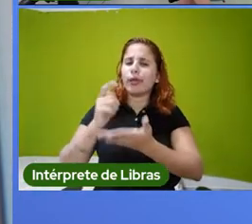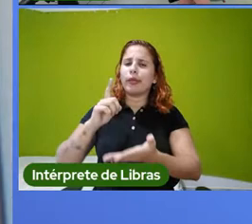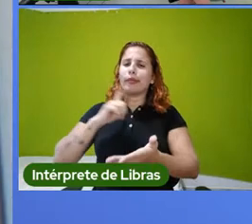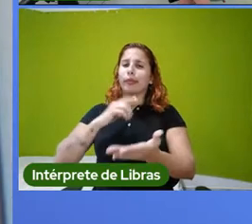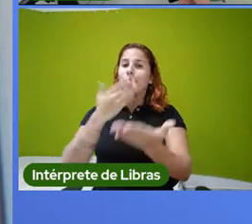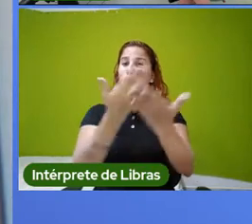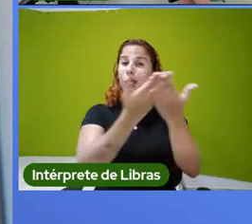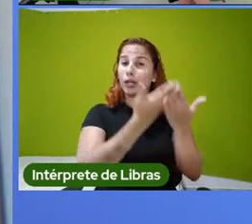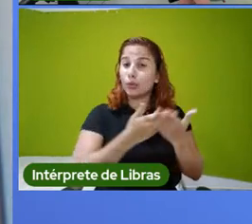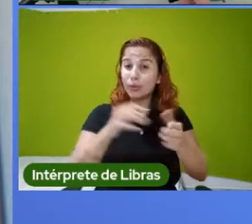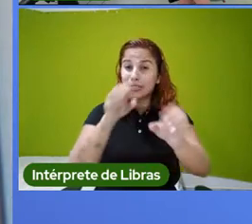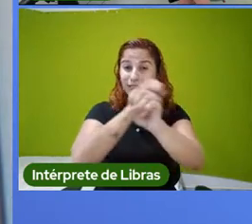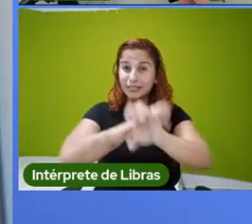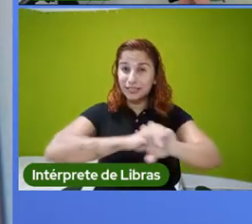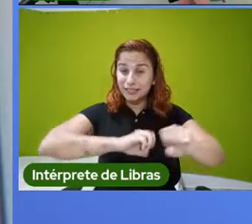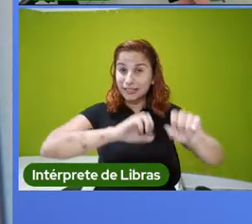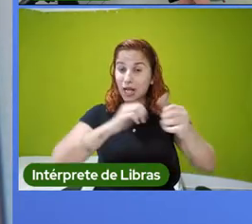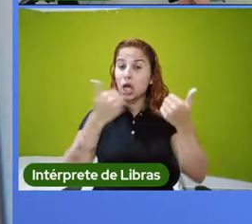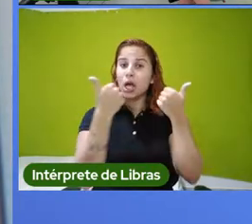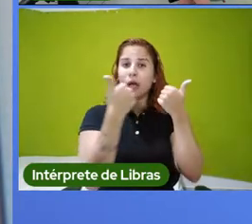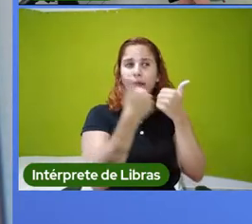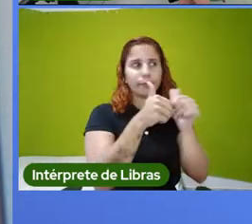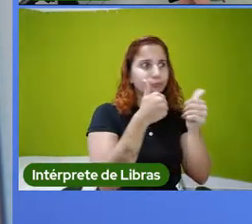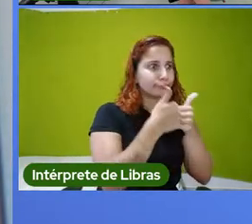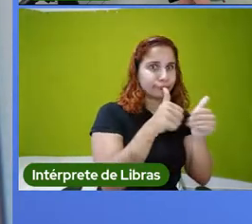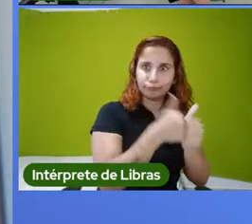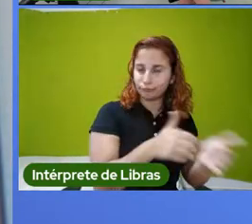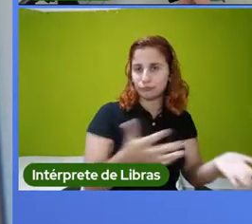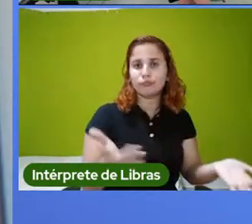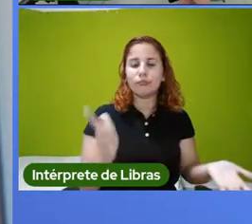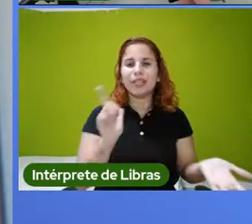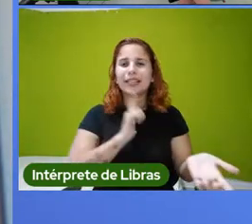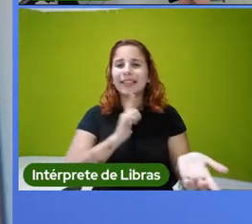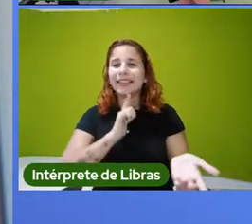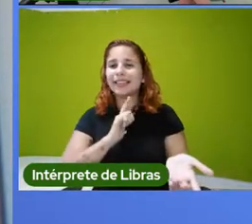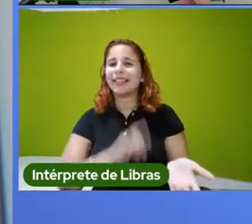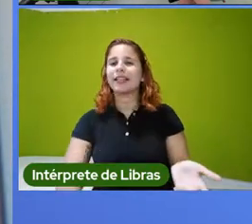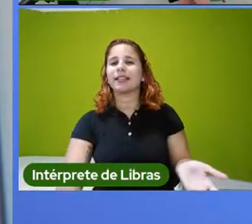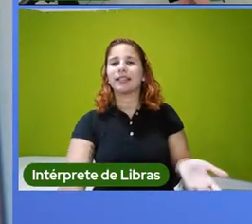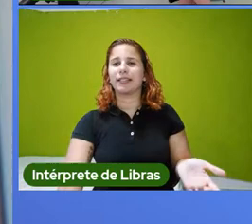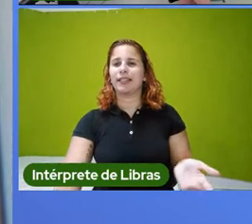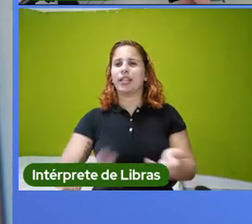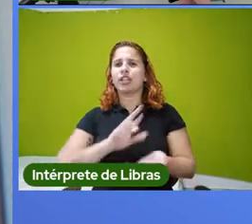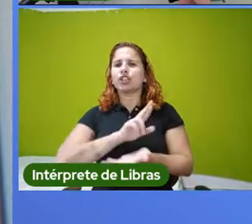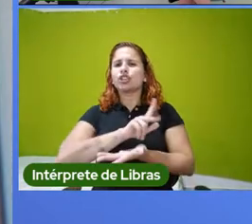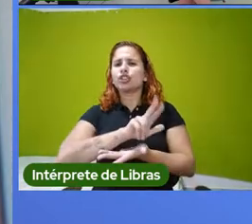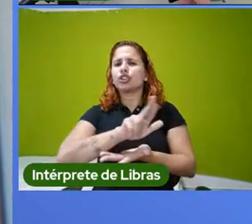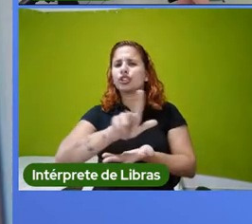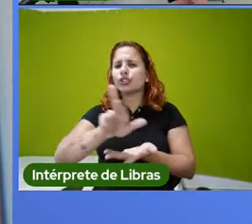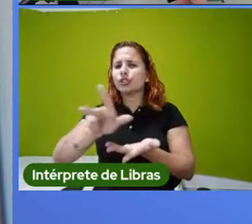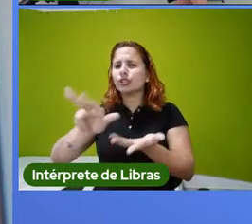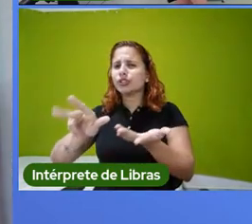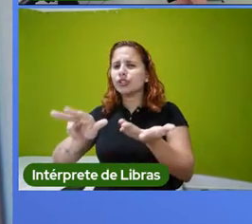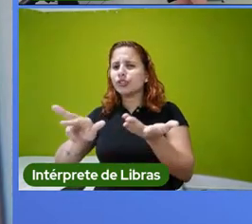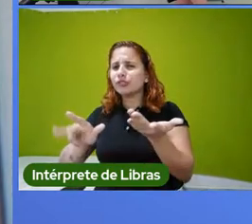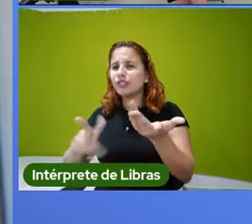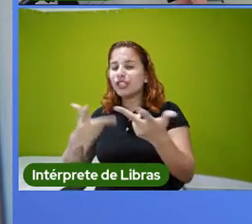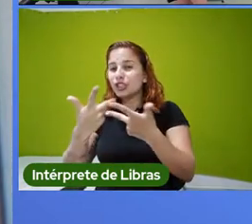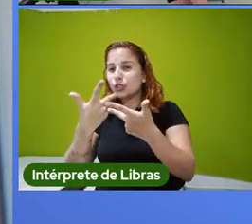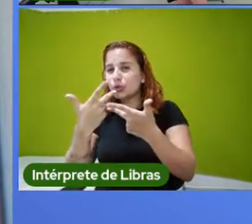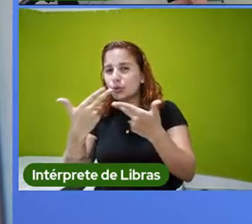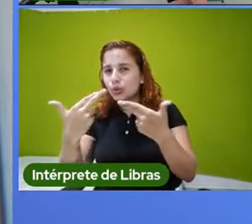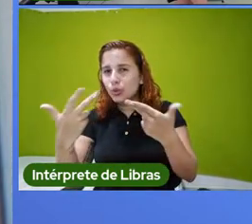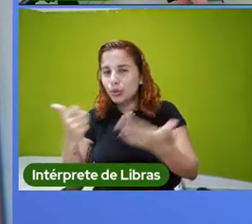a transporte, a gente vai ver que se todas essas proteções não ocorrerem